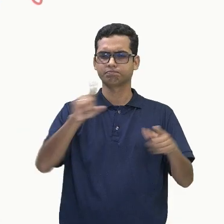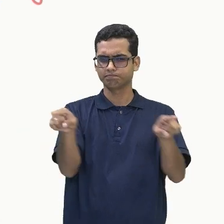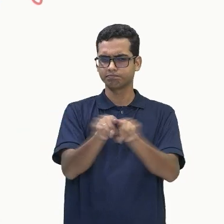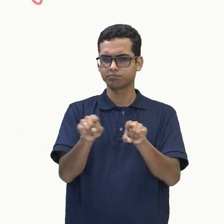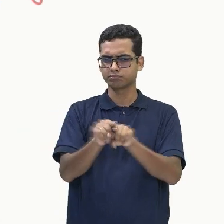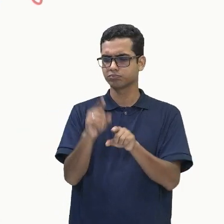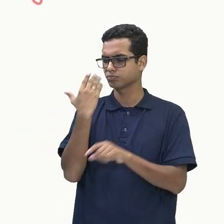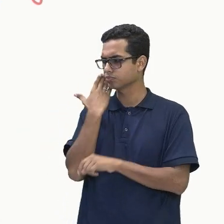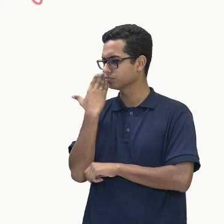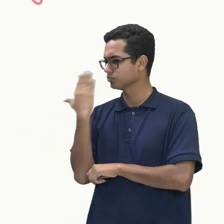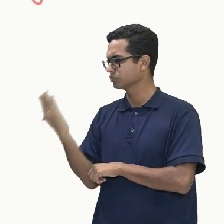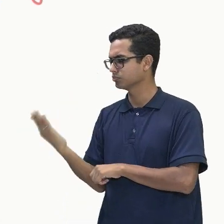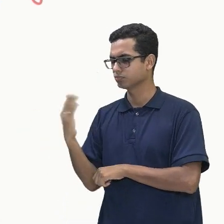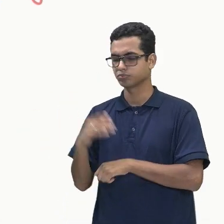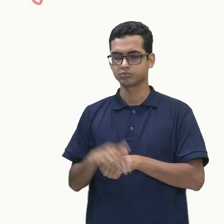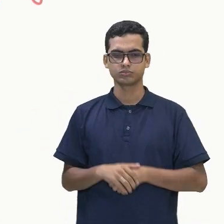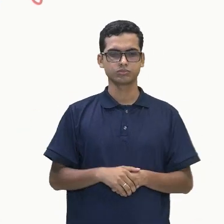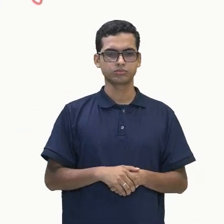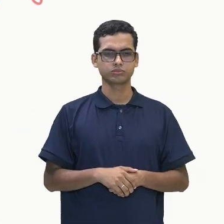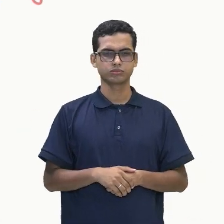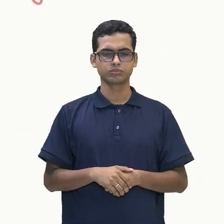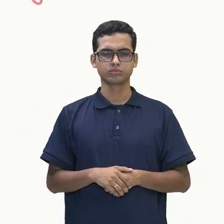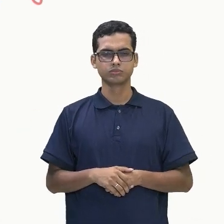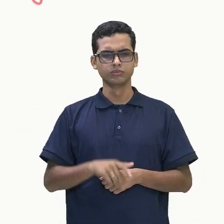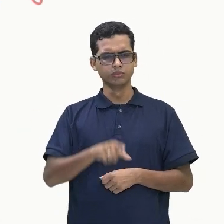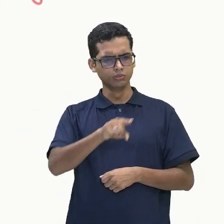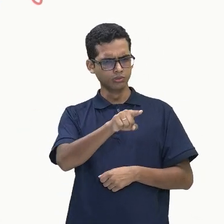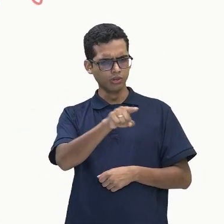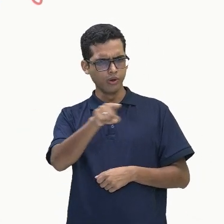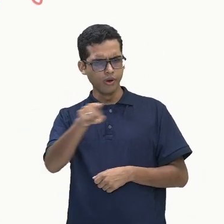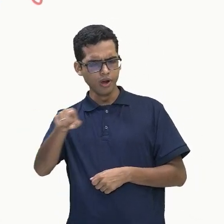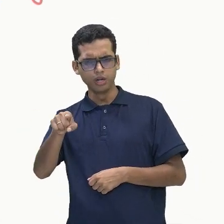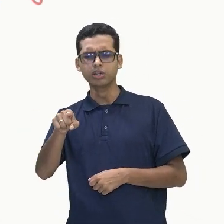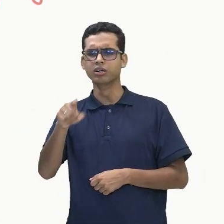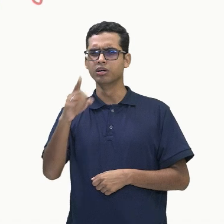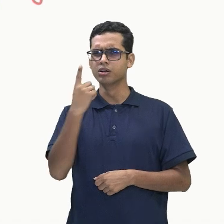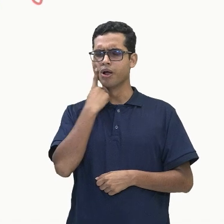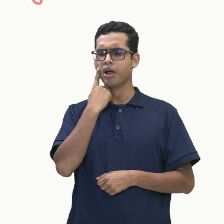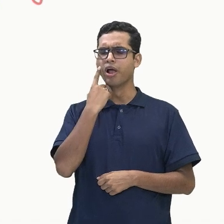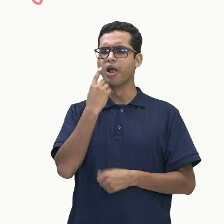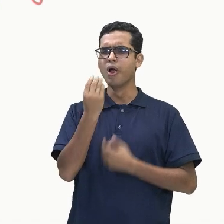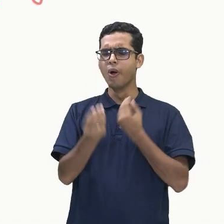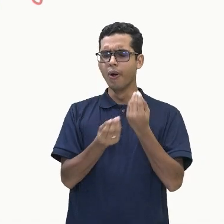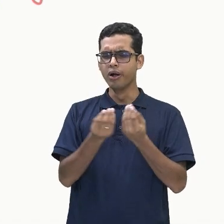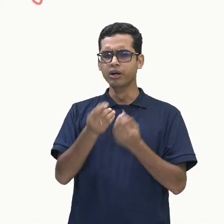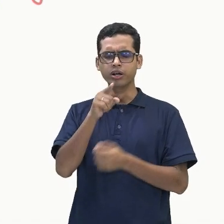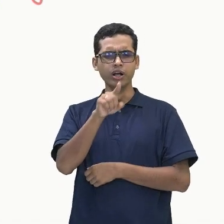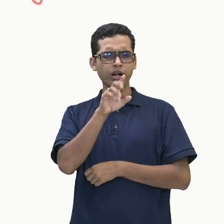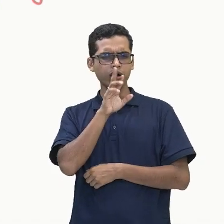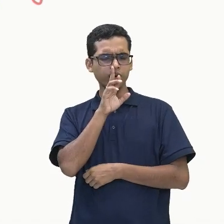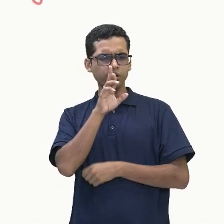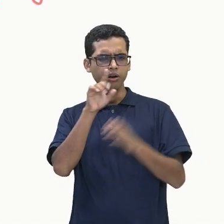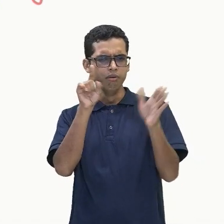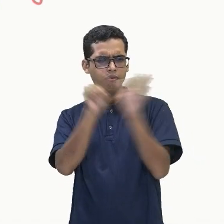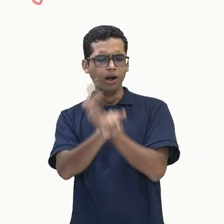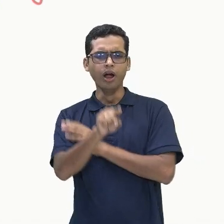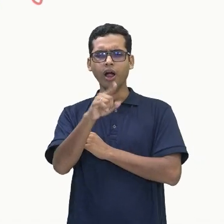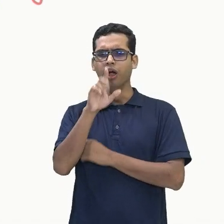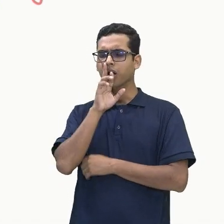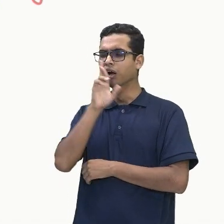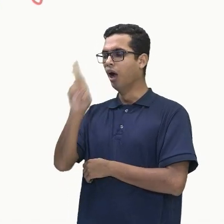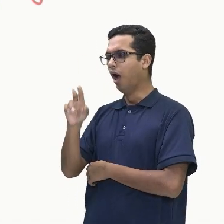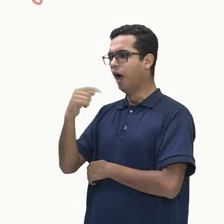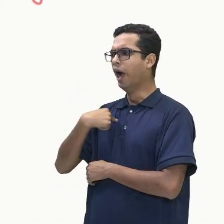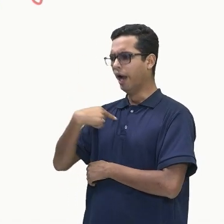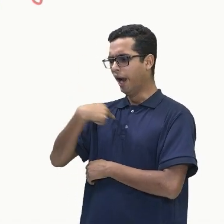Lenny? Se eu falo você, se eu estou perguntando para você, você tem que falar que eu, né? Você está